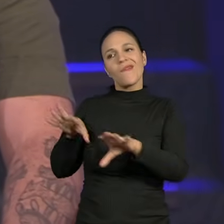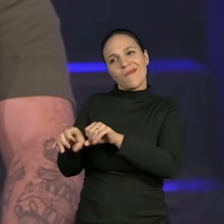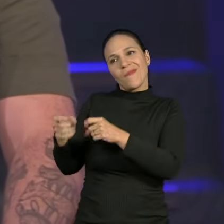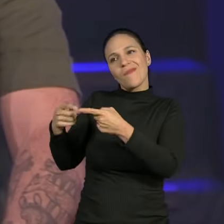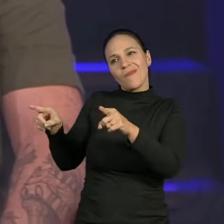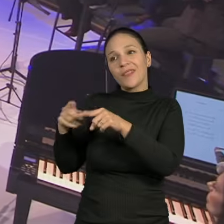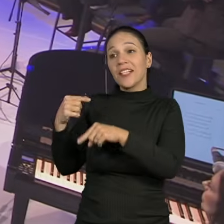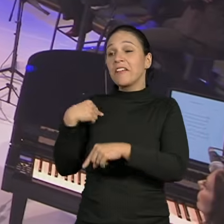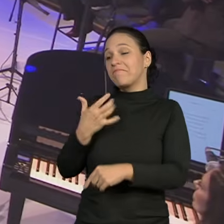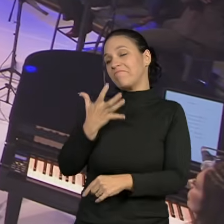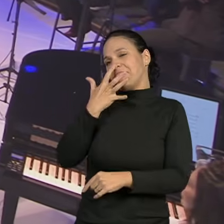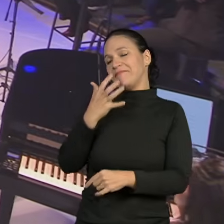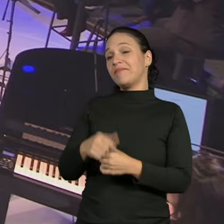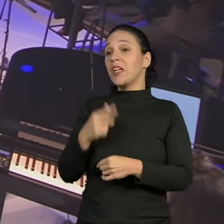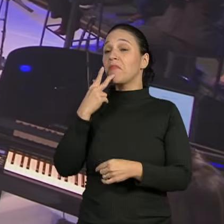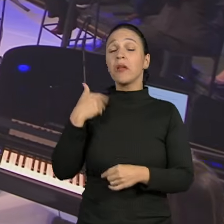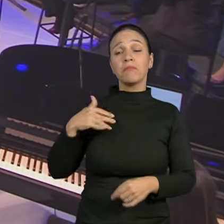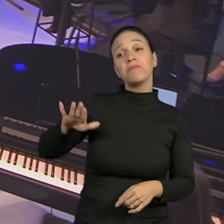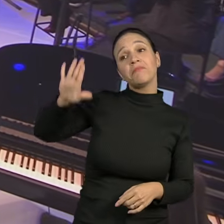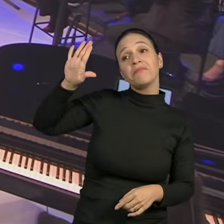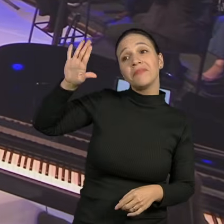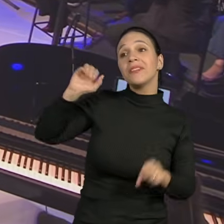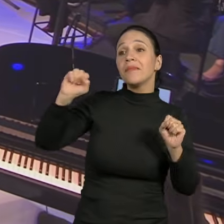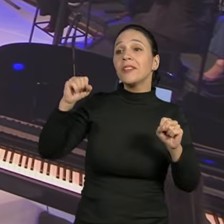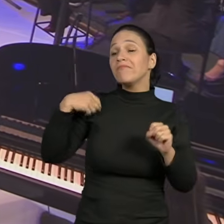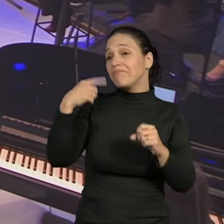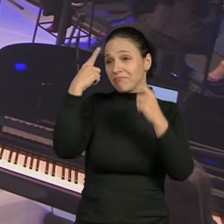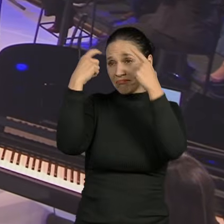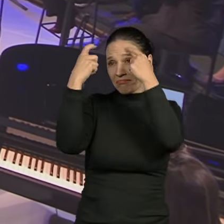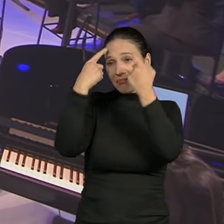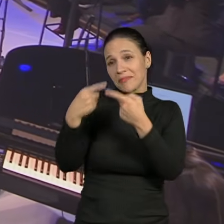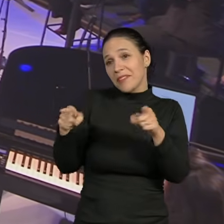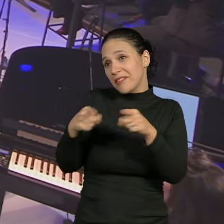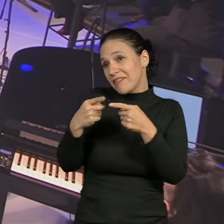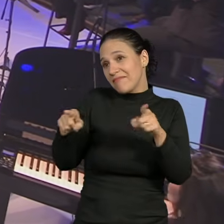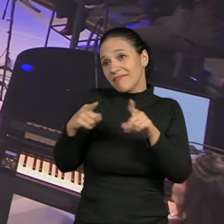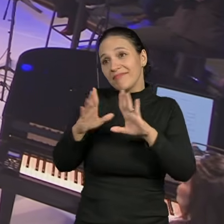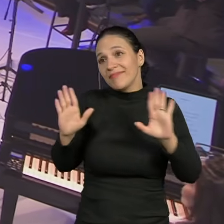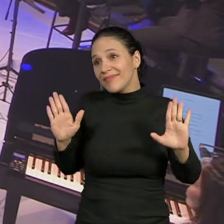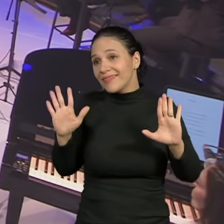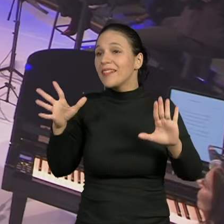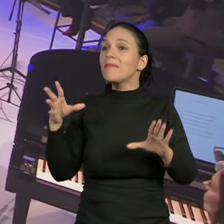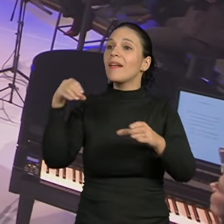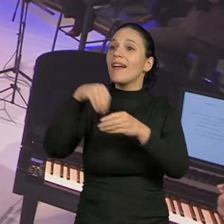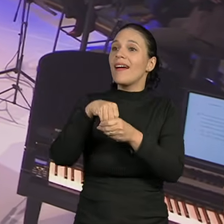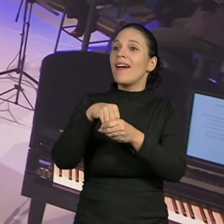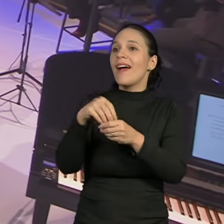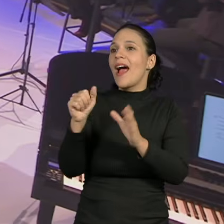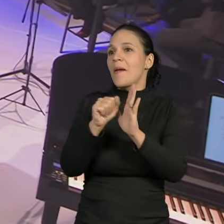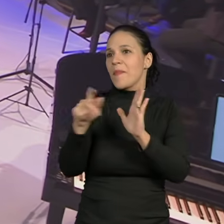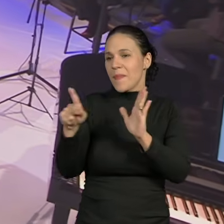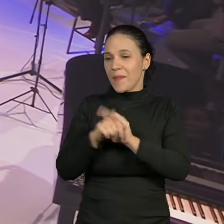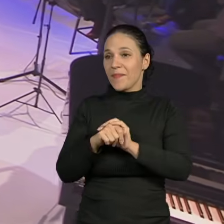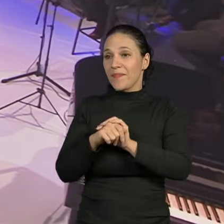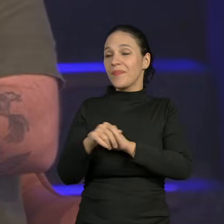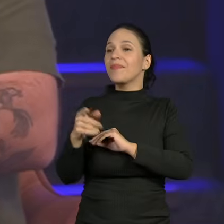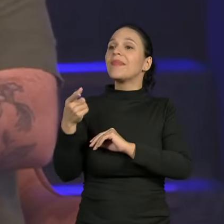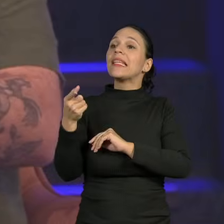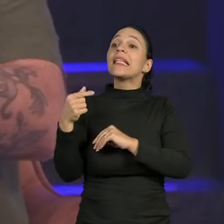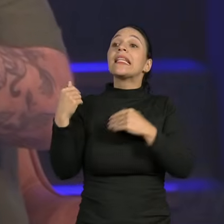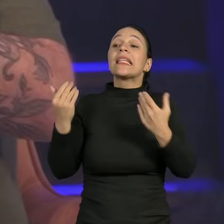muito desse. E aí me ofereci para fazer umas musiquinhas para estarem dentro desse aplicativo, de um dos